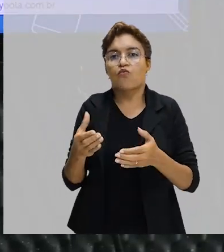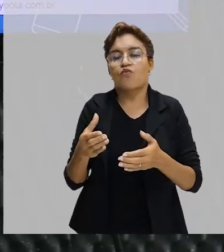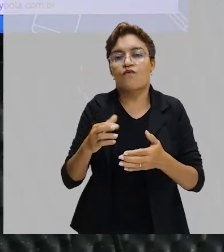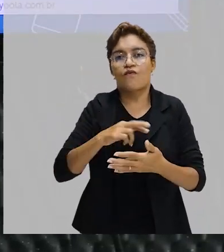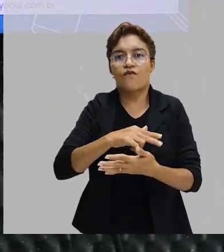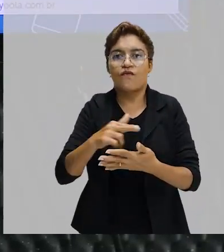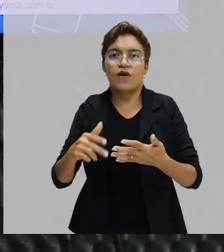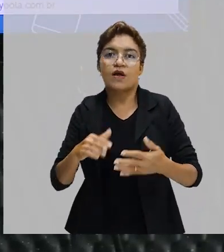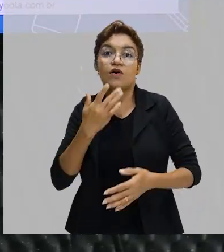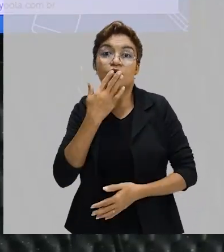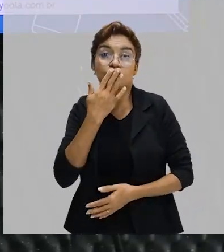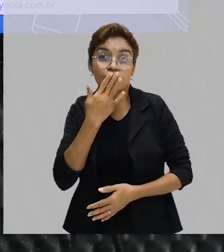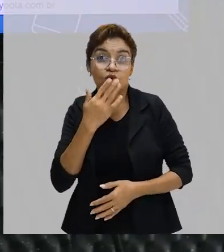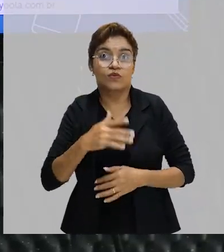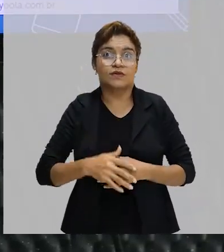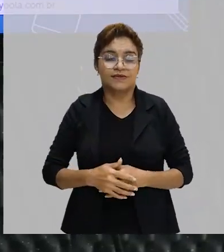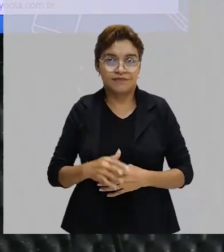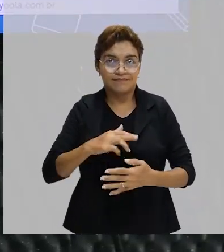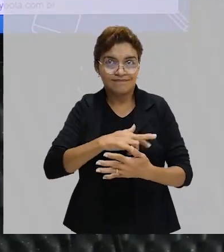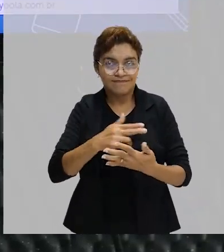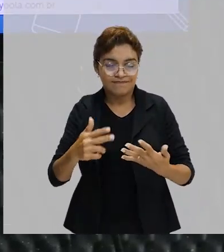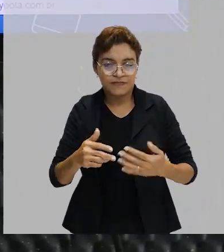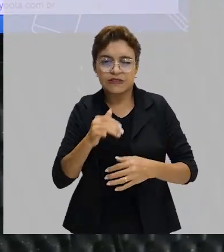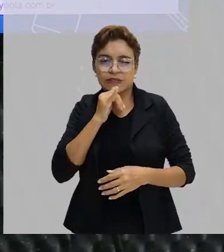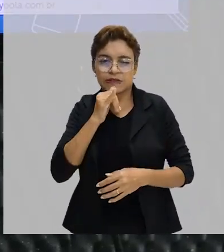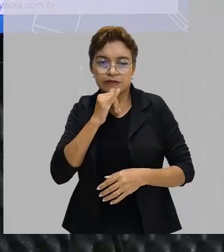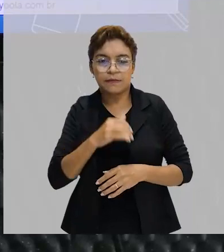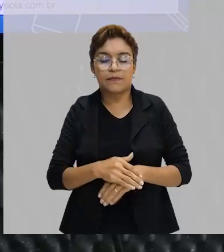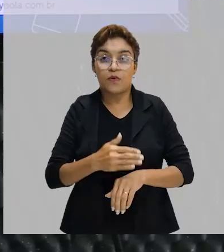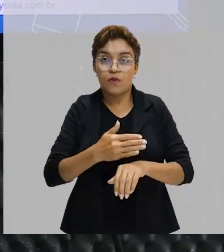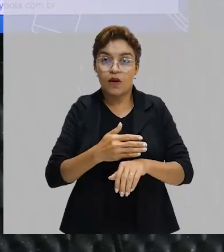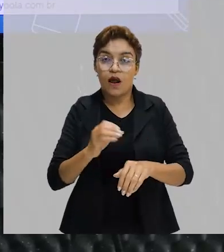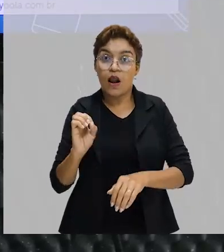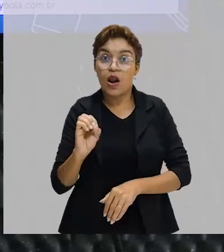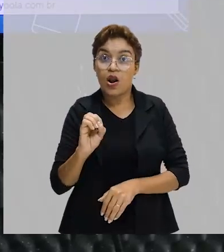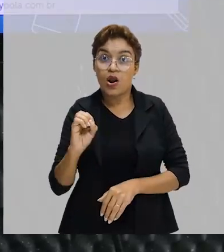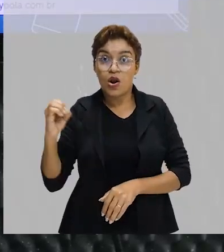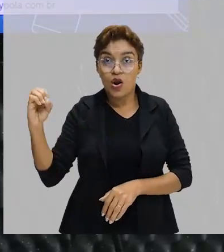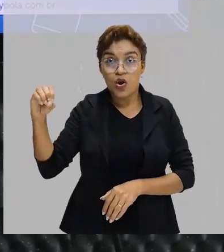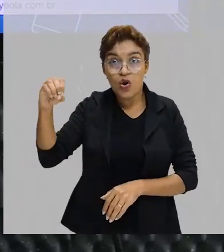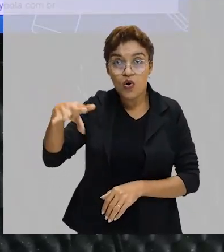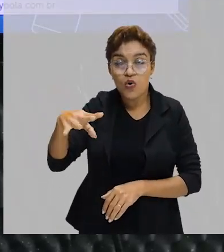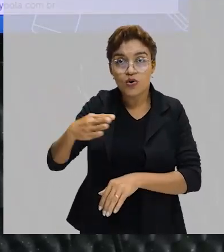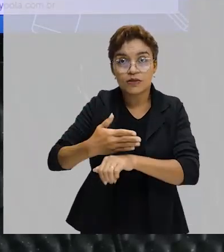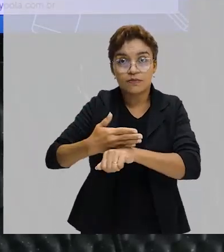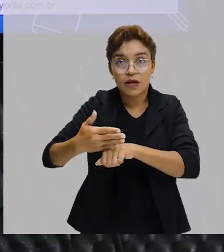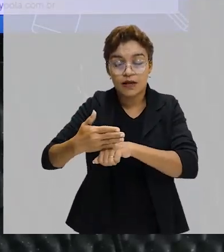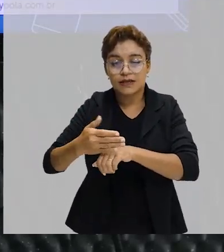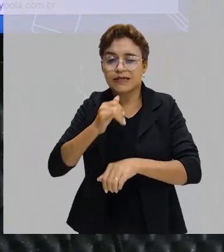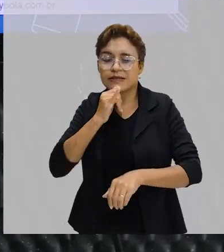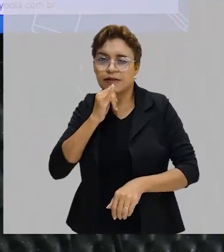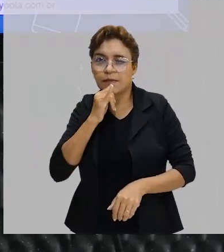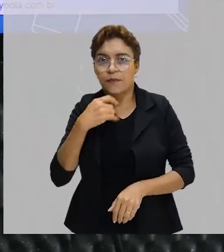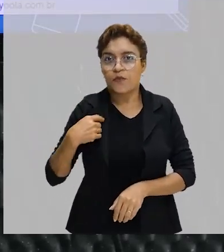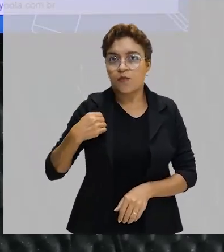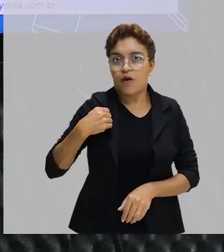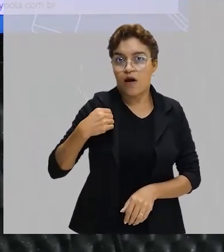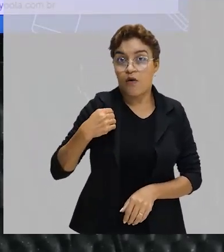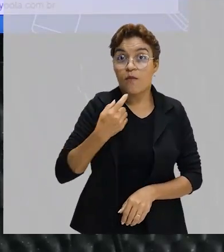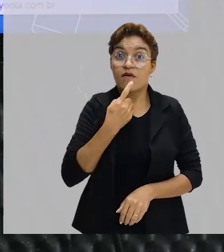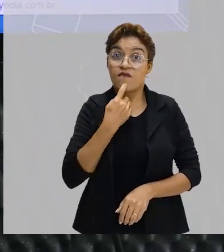esse espectro da luz branca. E aí uma curiosidade, olha só, vemos a roupa